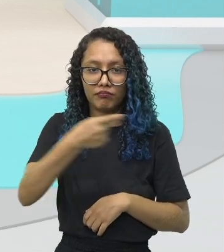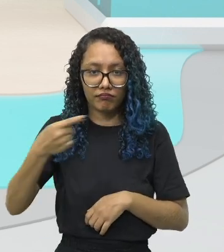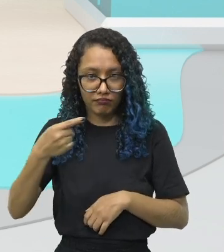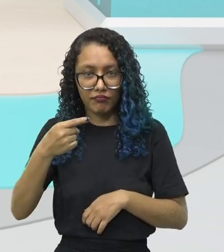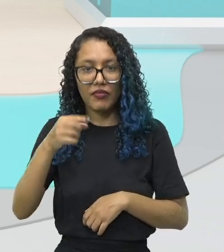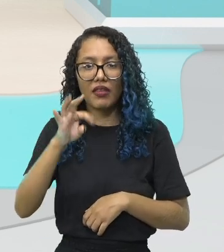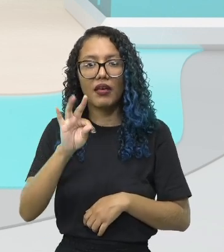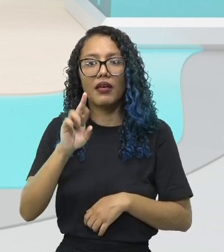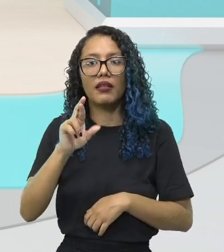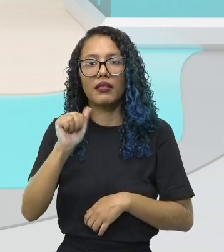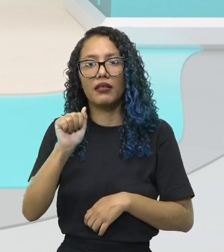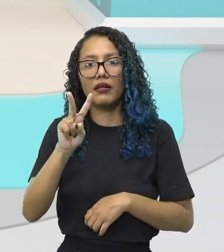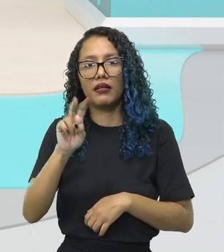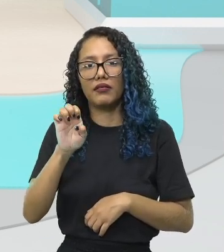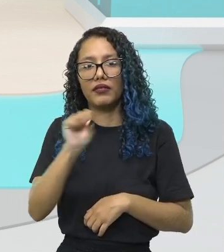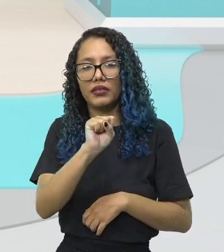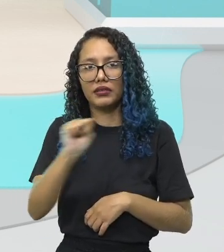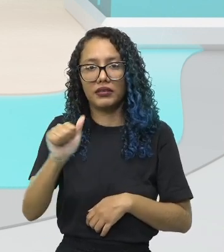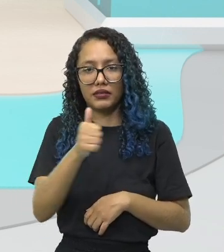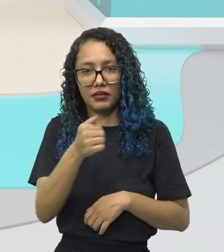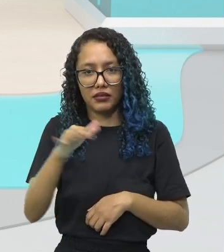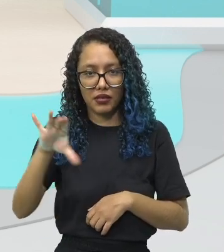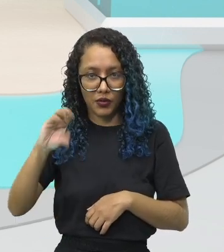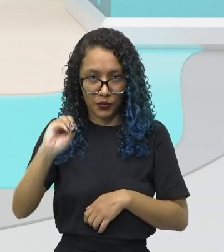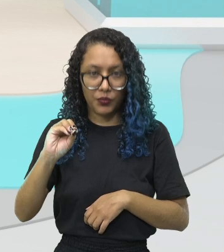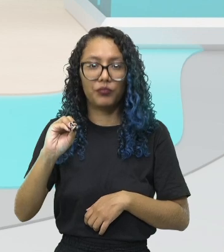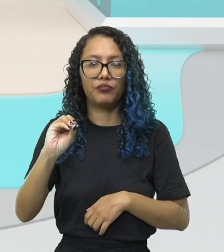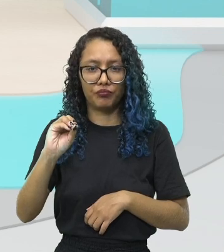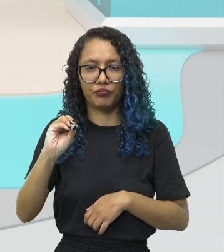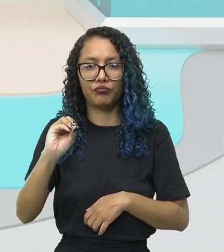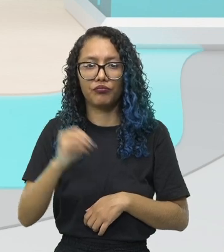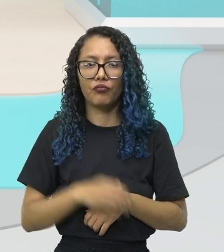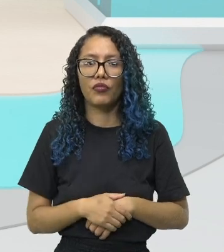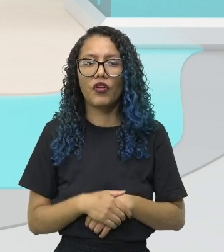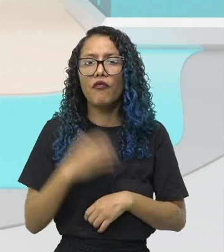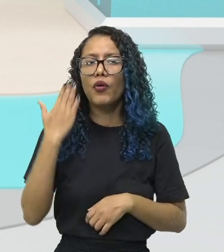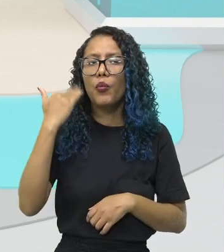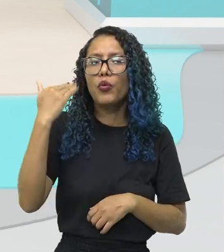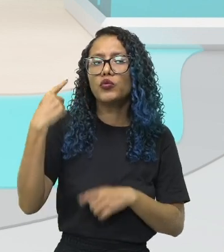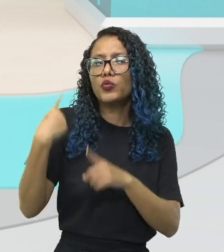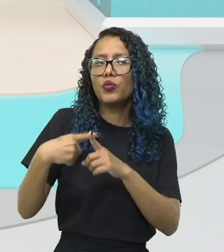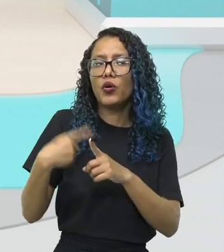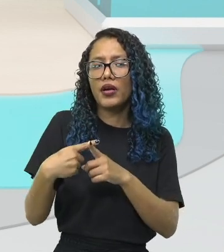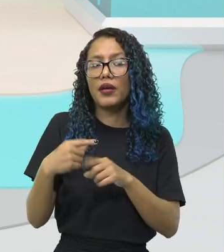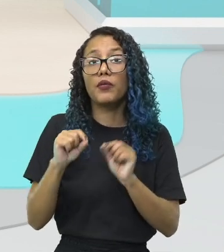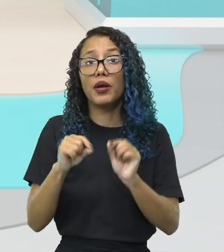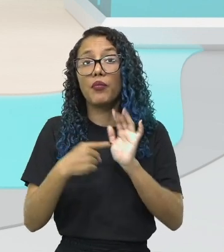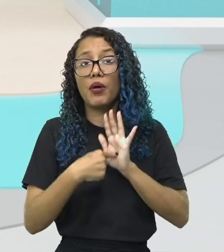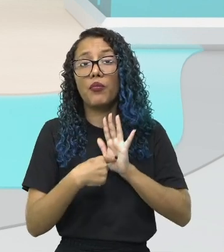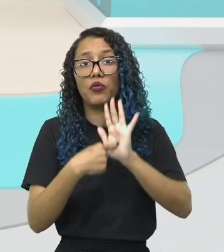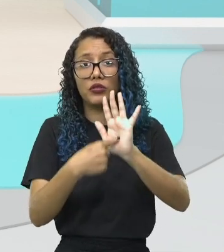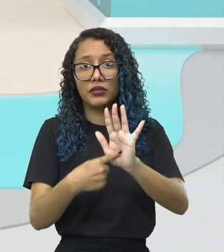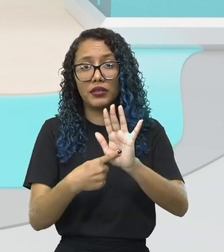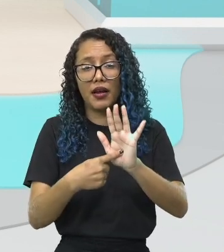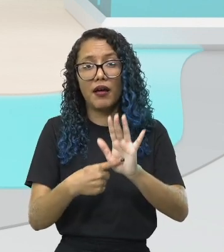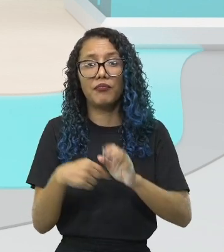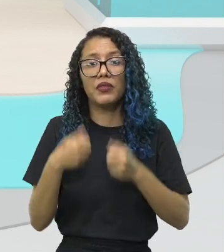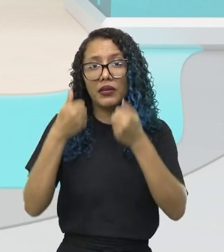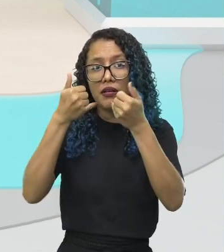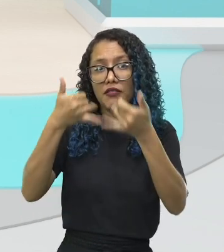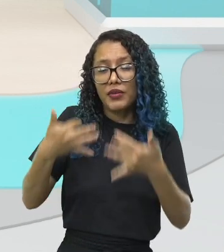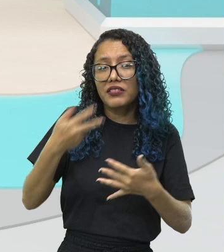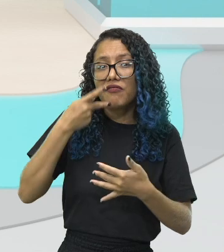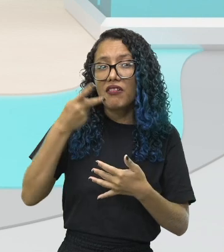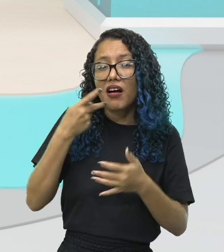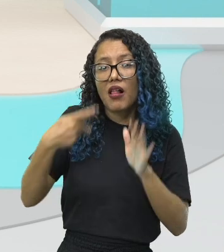é Travessão, sou muito conhecido por pontuar a fala de personagens, olha só. Mas essa não é a